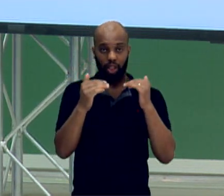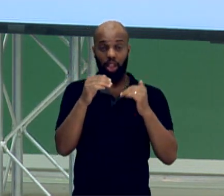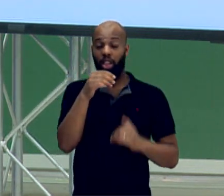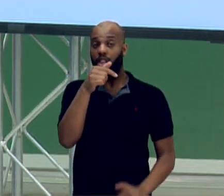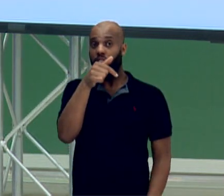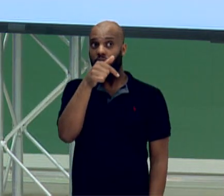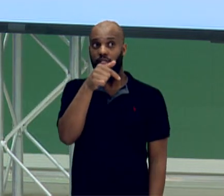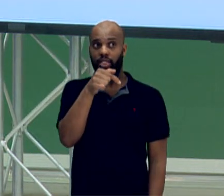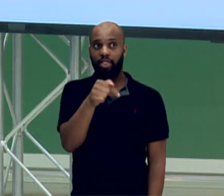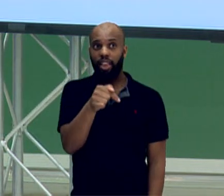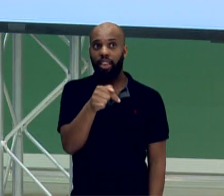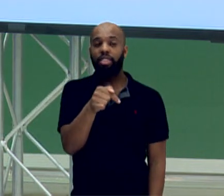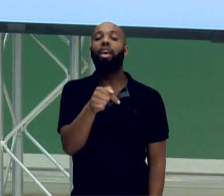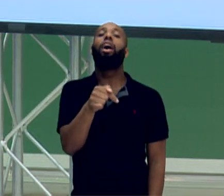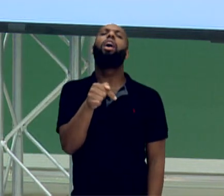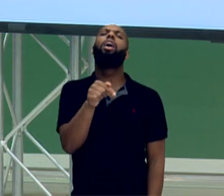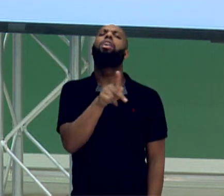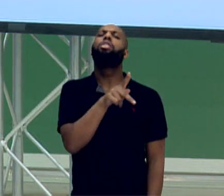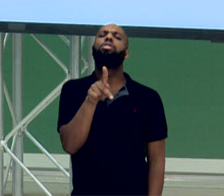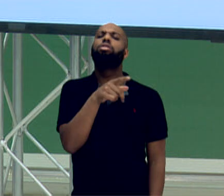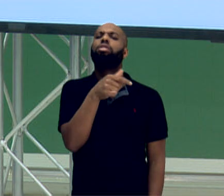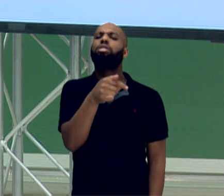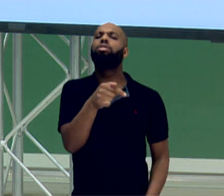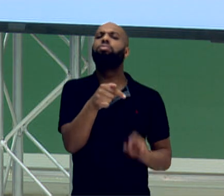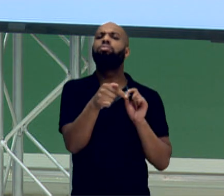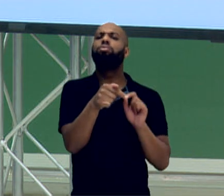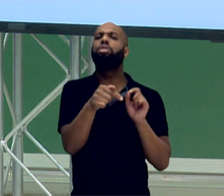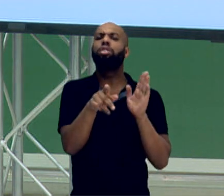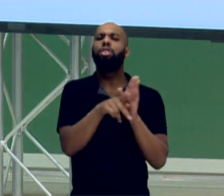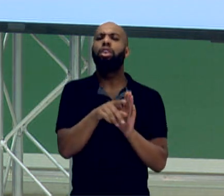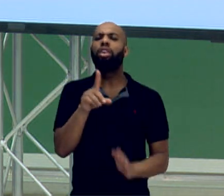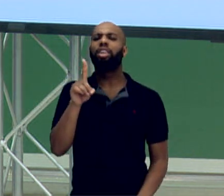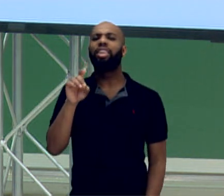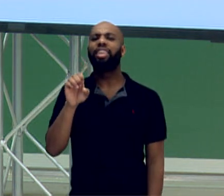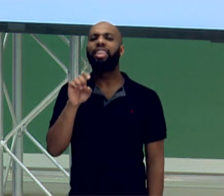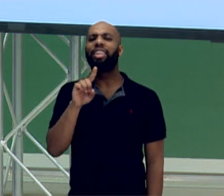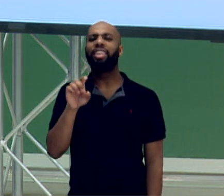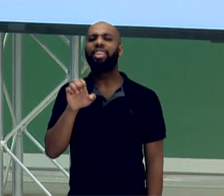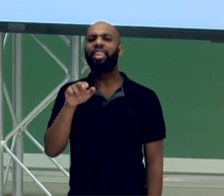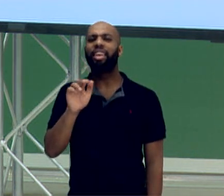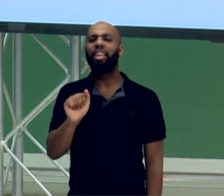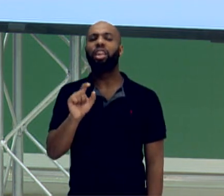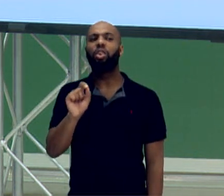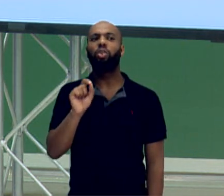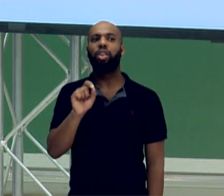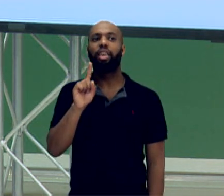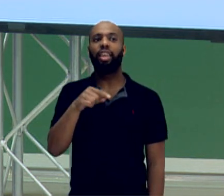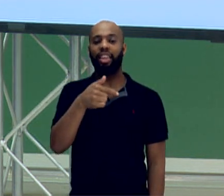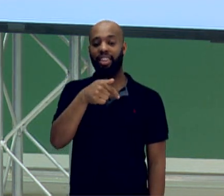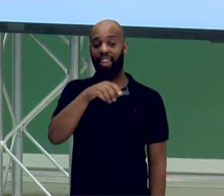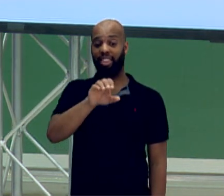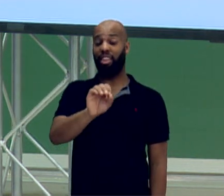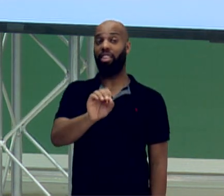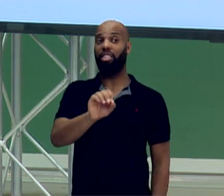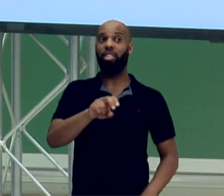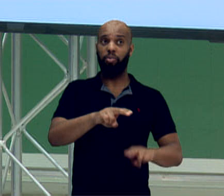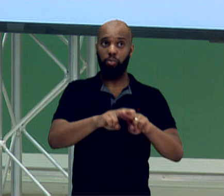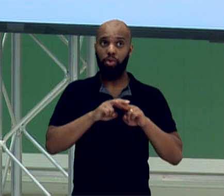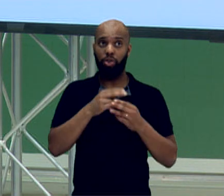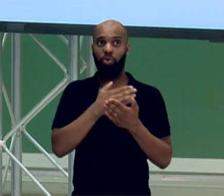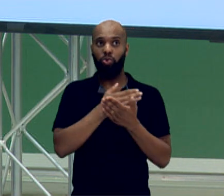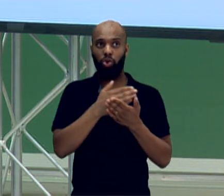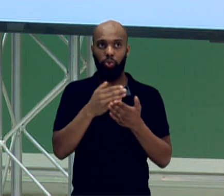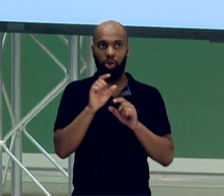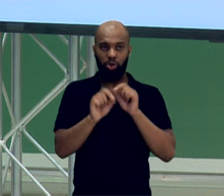7. Ah, professora, mas esse 7 está na dezena, então eu vou considerar como 70. Por isso que a gente começa